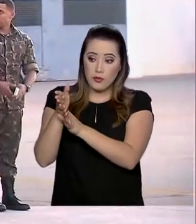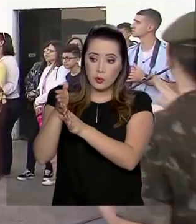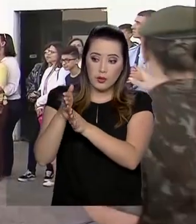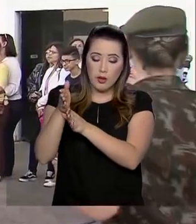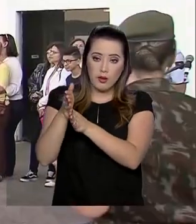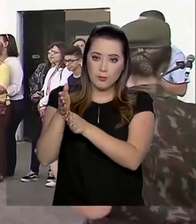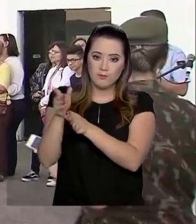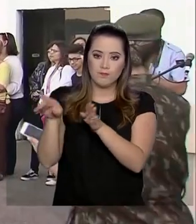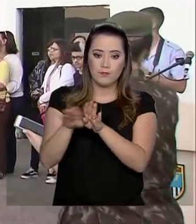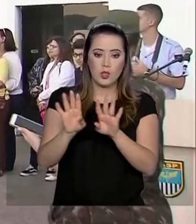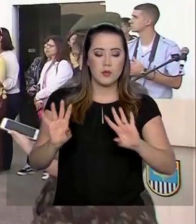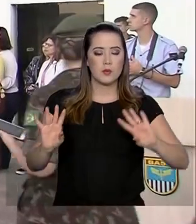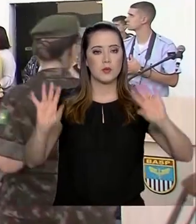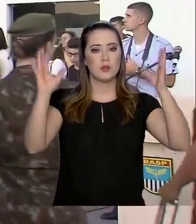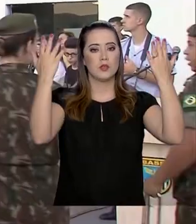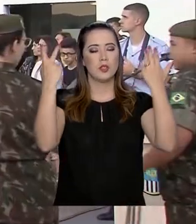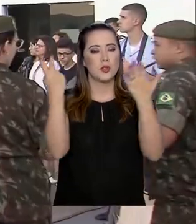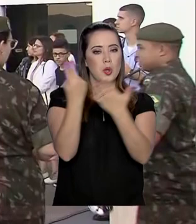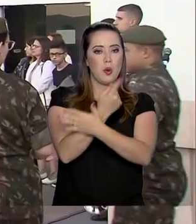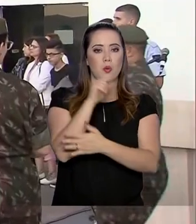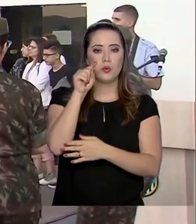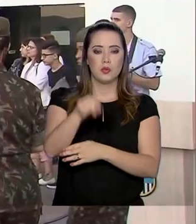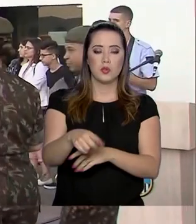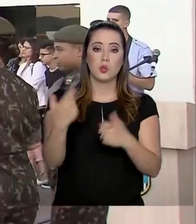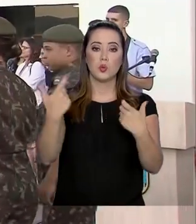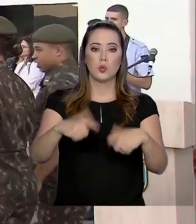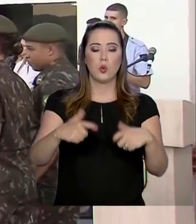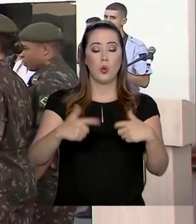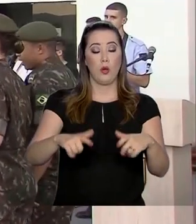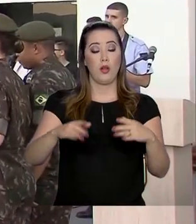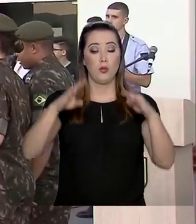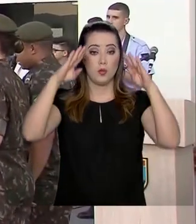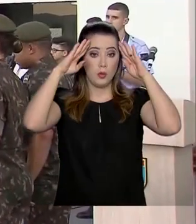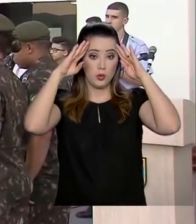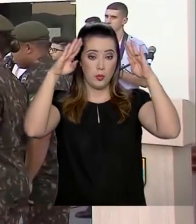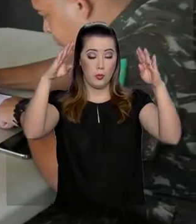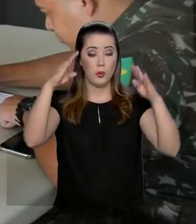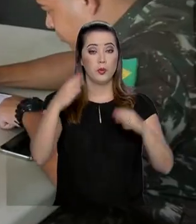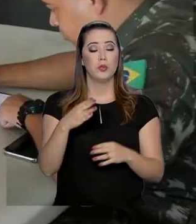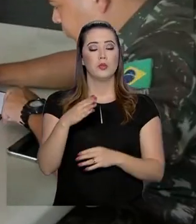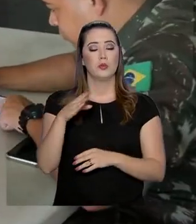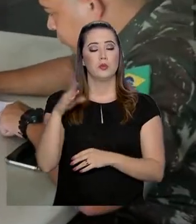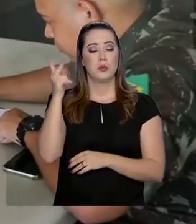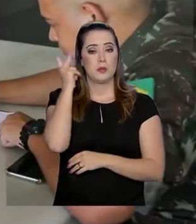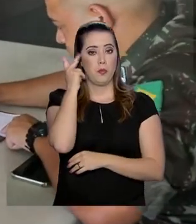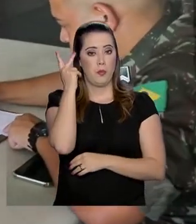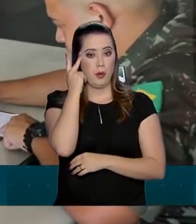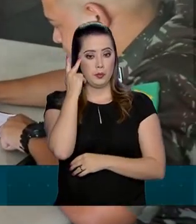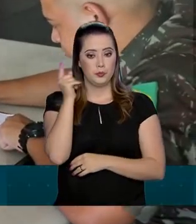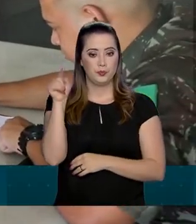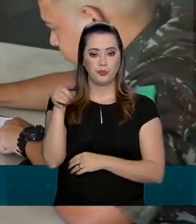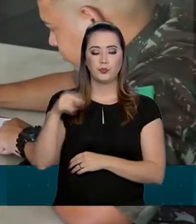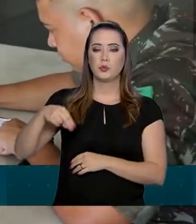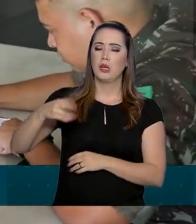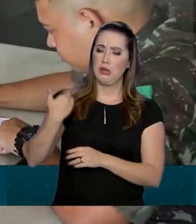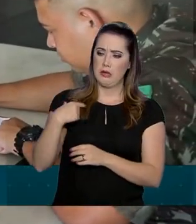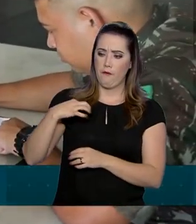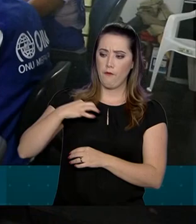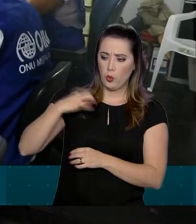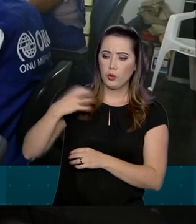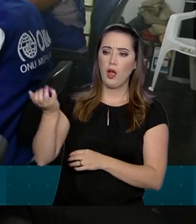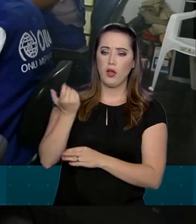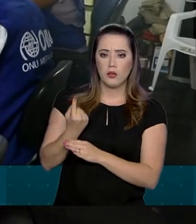numa solenidade que aconteceu na base aérea de são paulo em guarulhos os soldados foram ao norte de forma voluntária